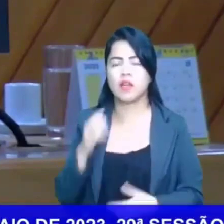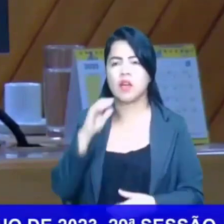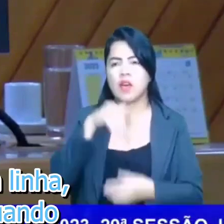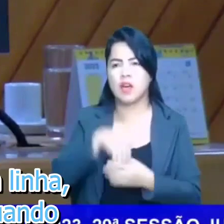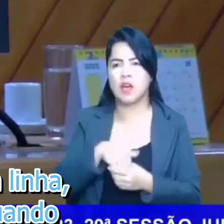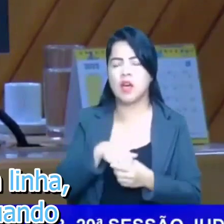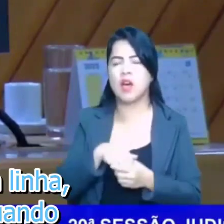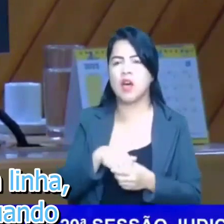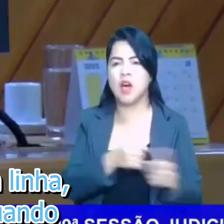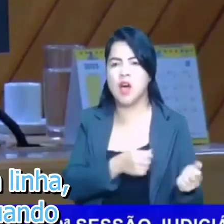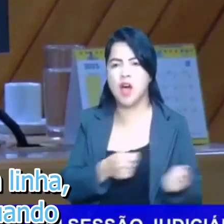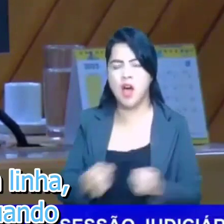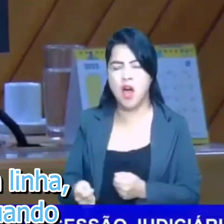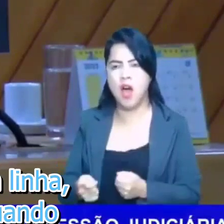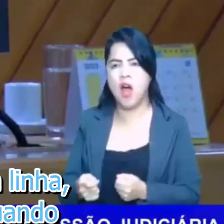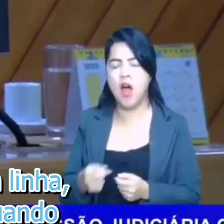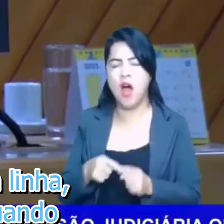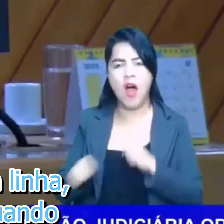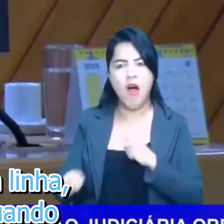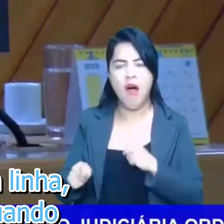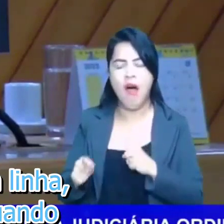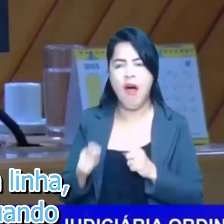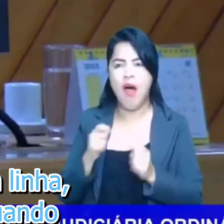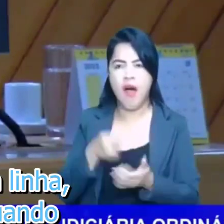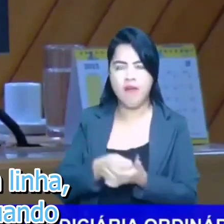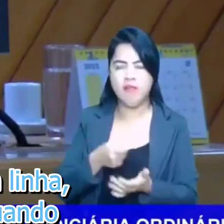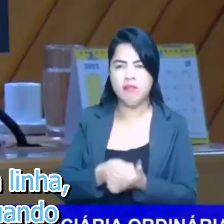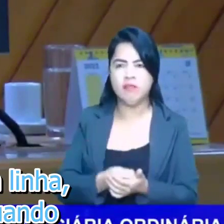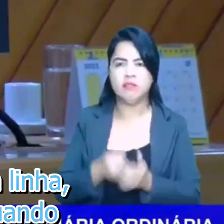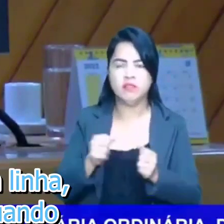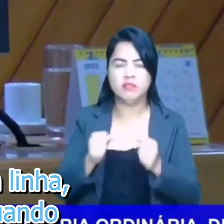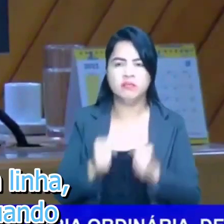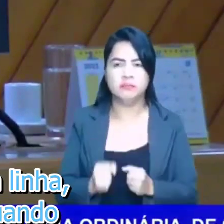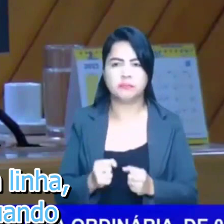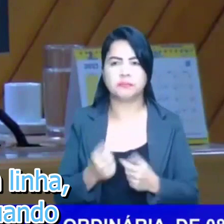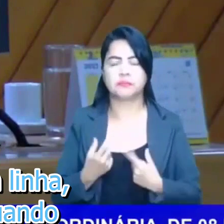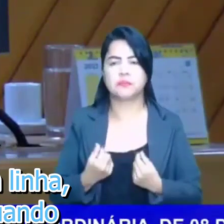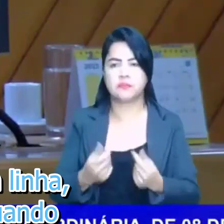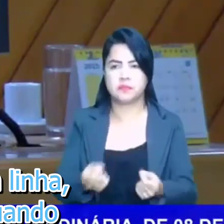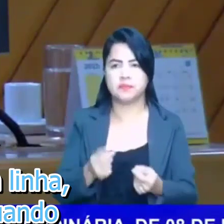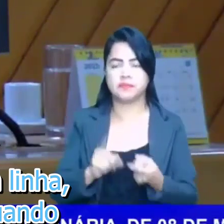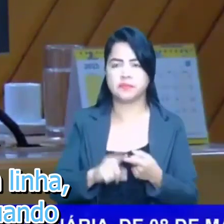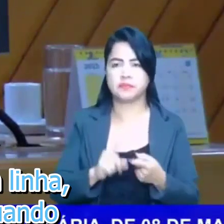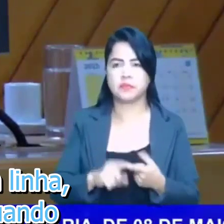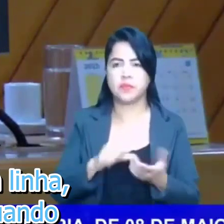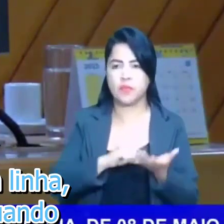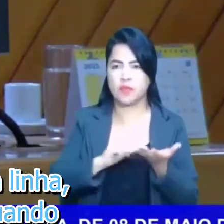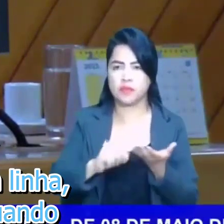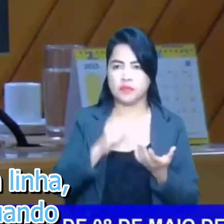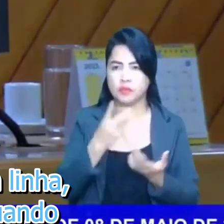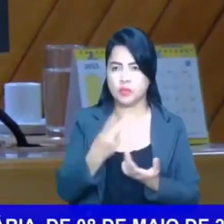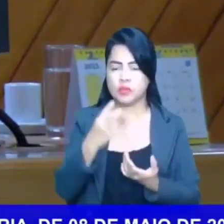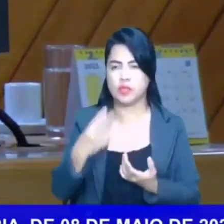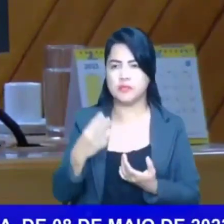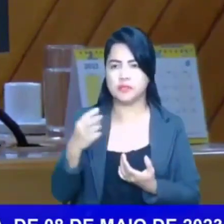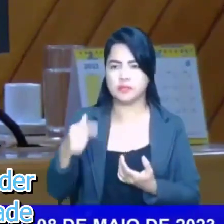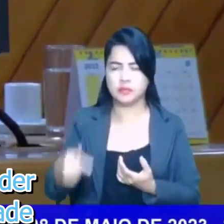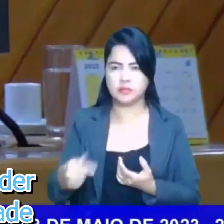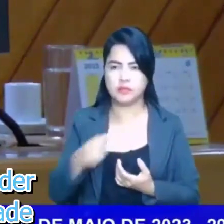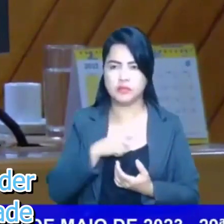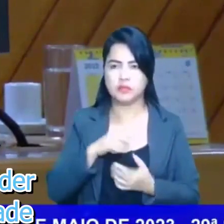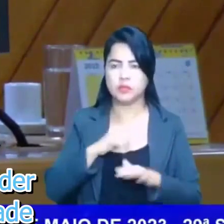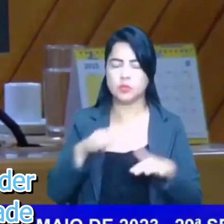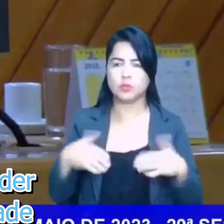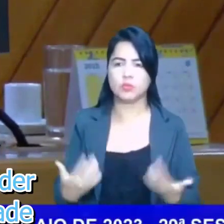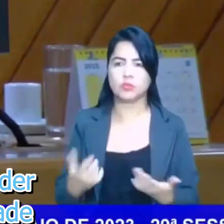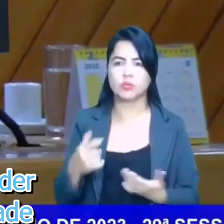eleições contra o abuso do poder econômico. E nessa mesma linha, o artigo 237, caput do Código Eleitoral, quando